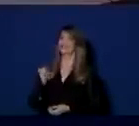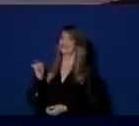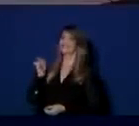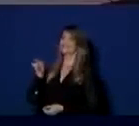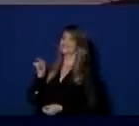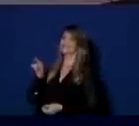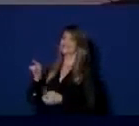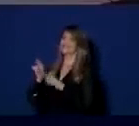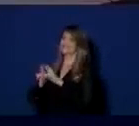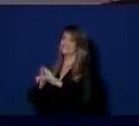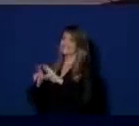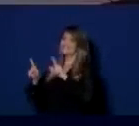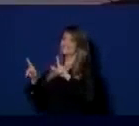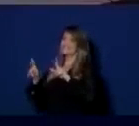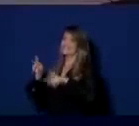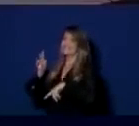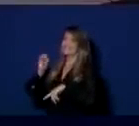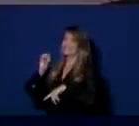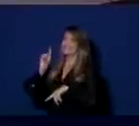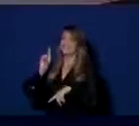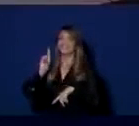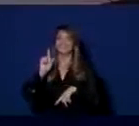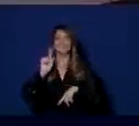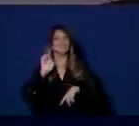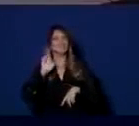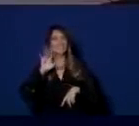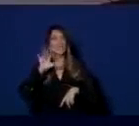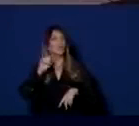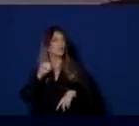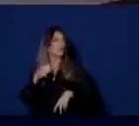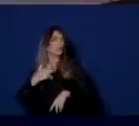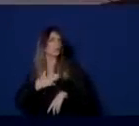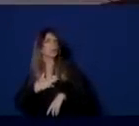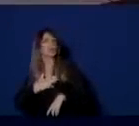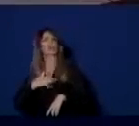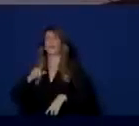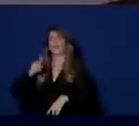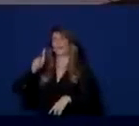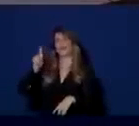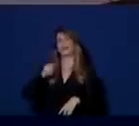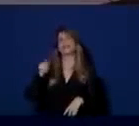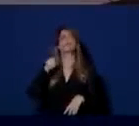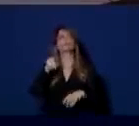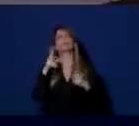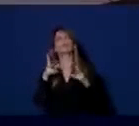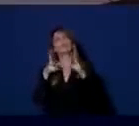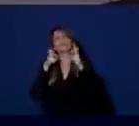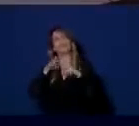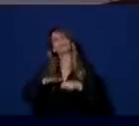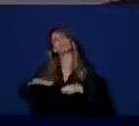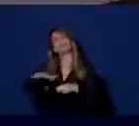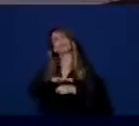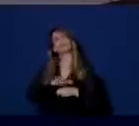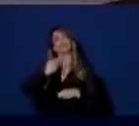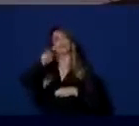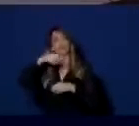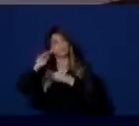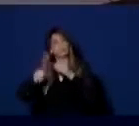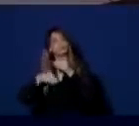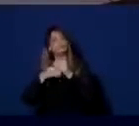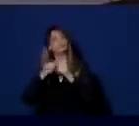diferente do que o do Rogério, do Luiz ou o meu, como é que você vê esse ambiente aqui? Depois eu vou emendar